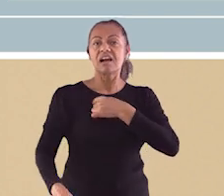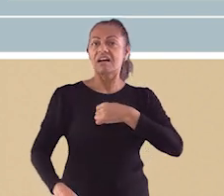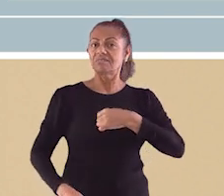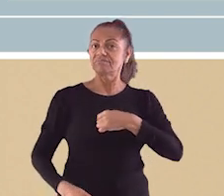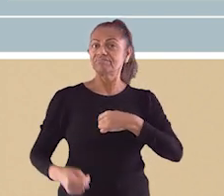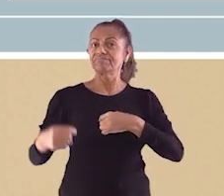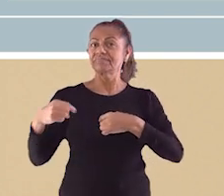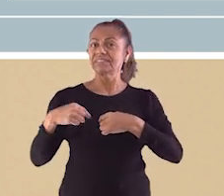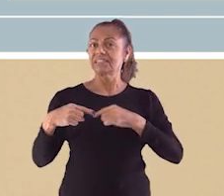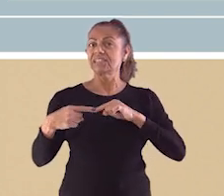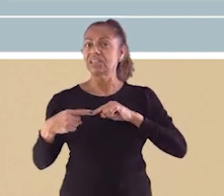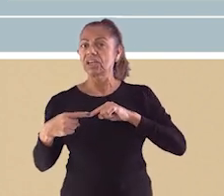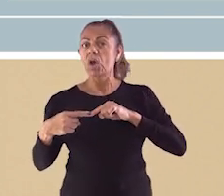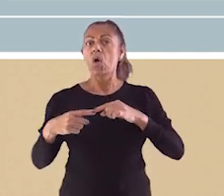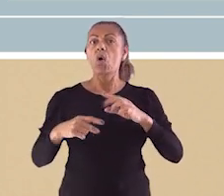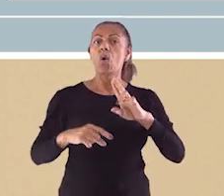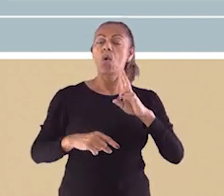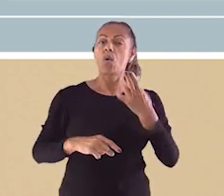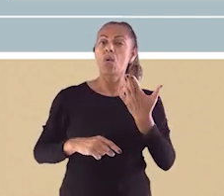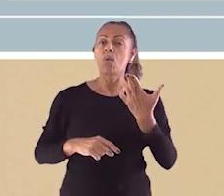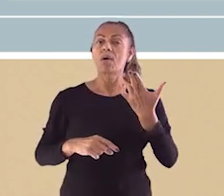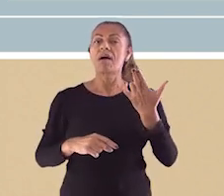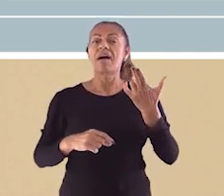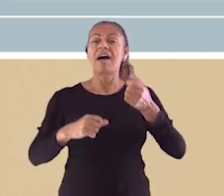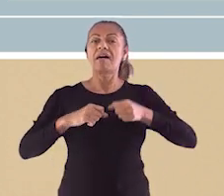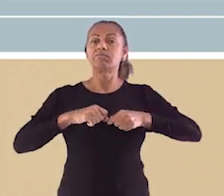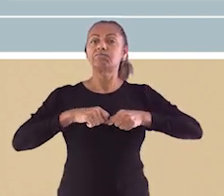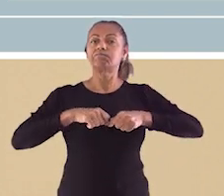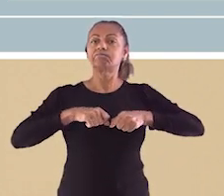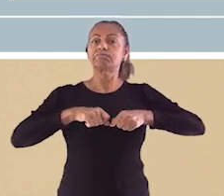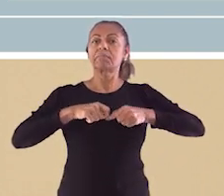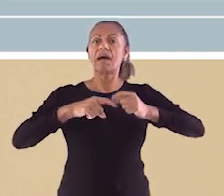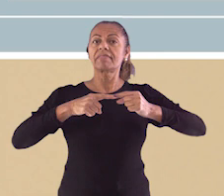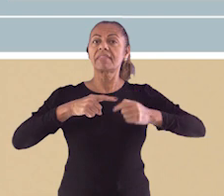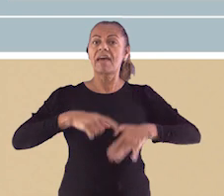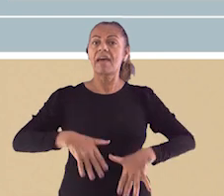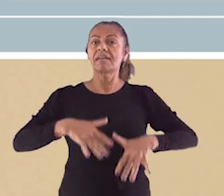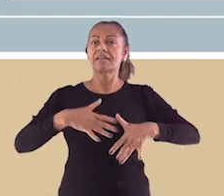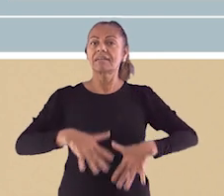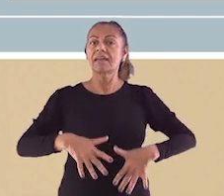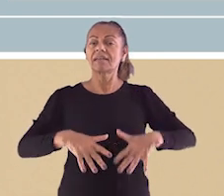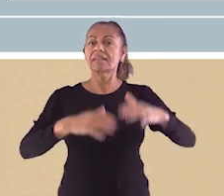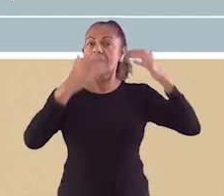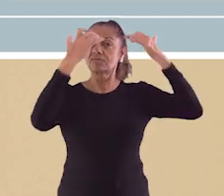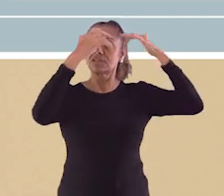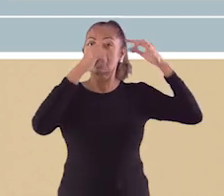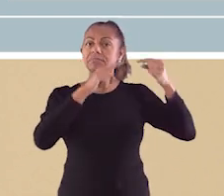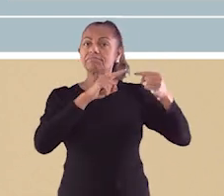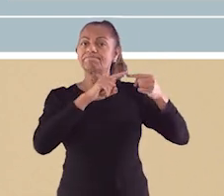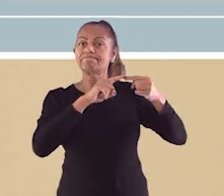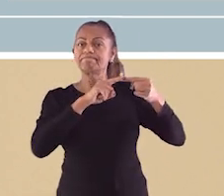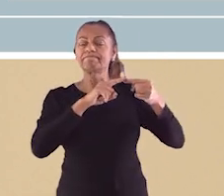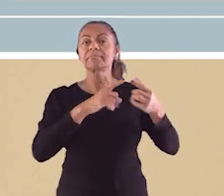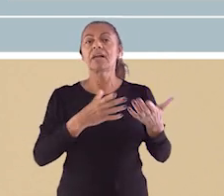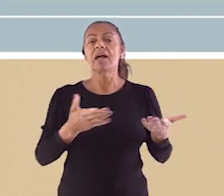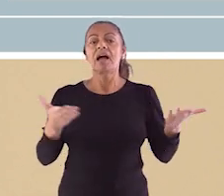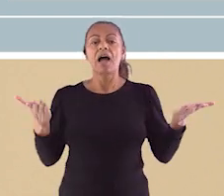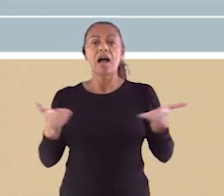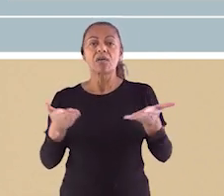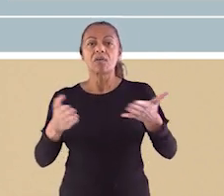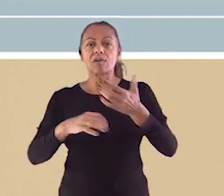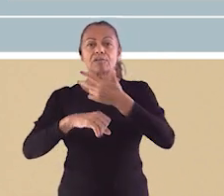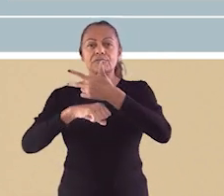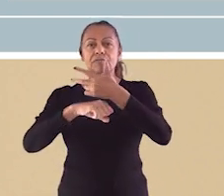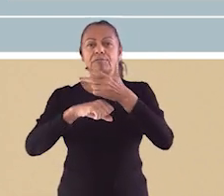veia ou artéria que está ligada ao coração ou ao cérebro. Vamos observar o vídeo que está passando na